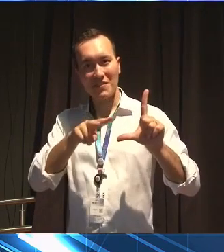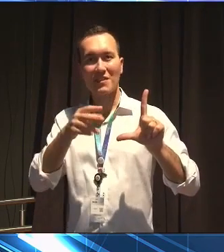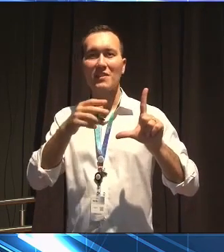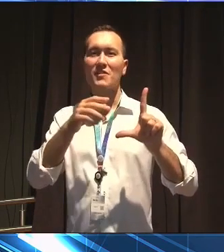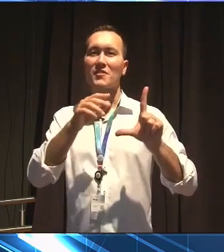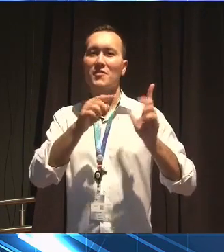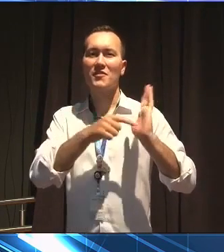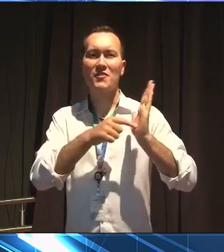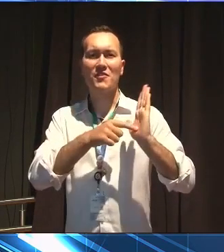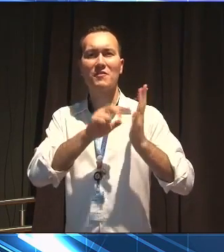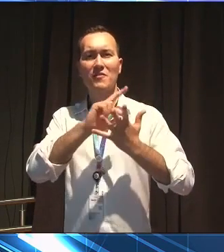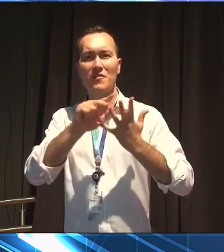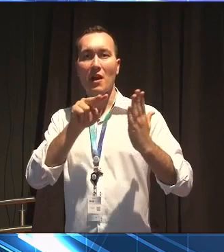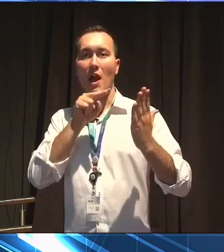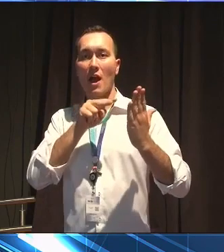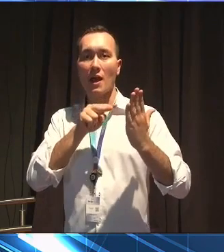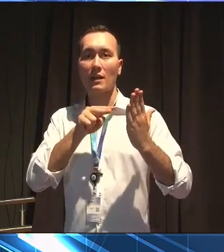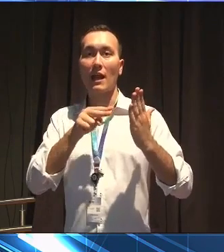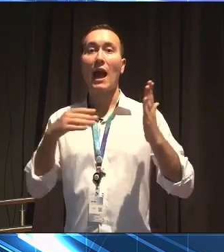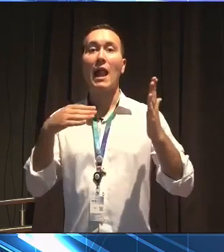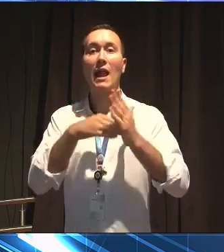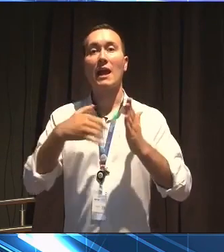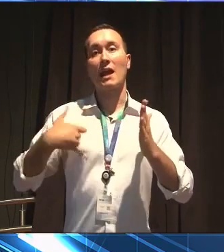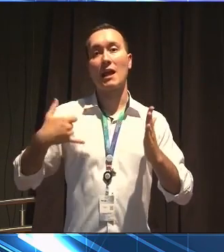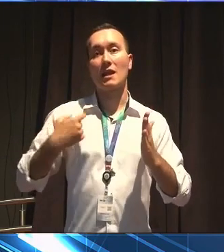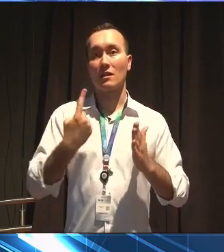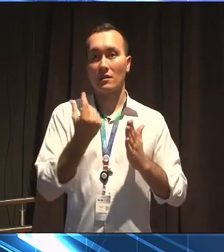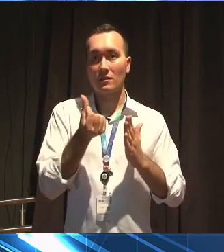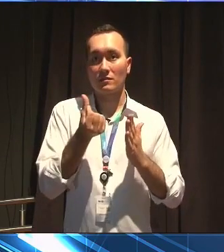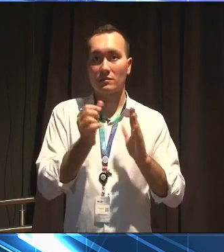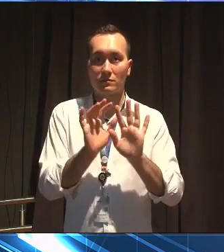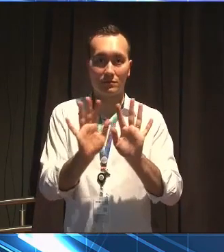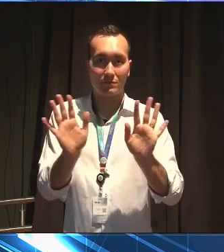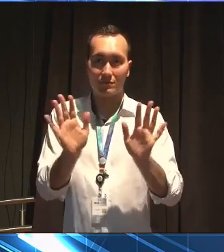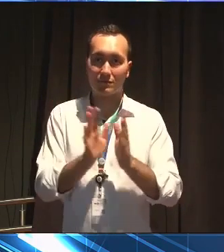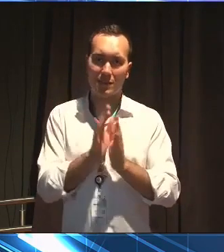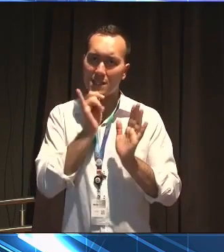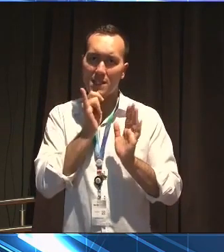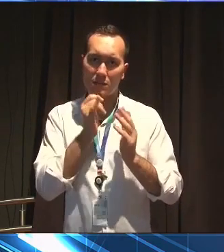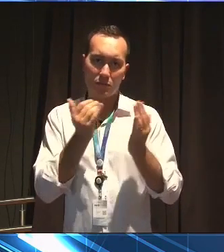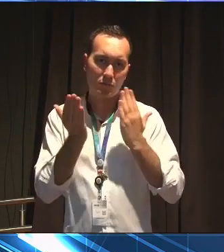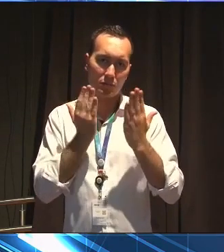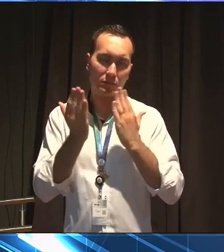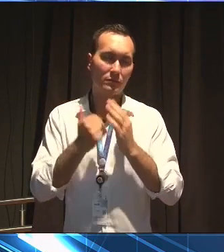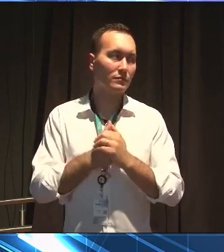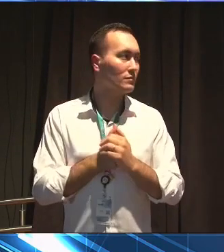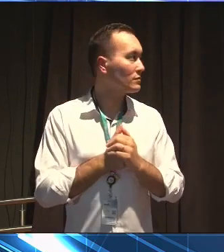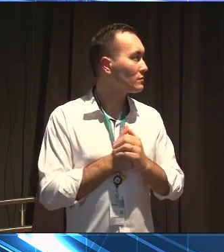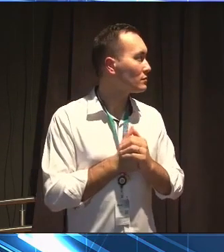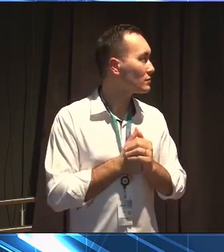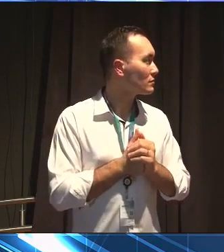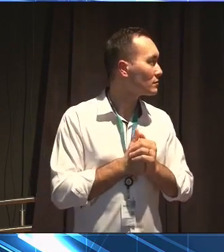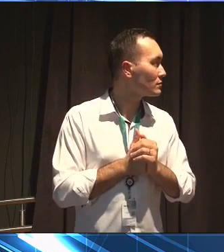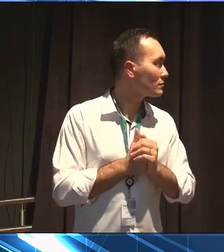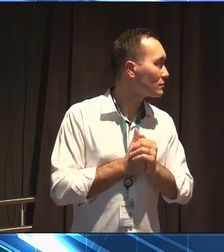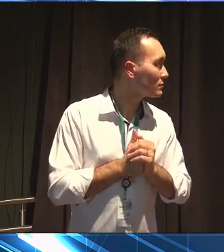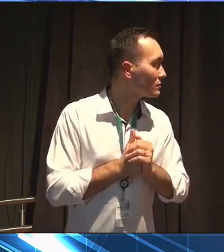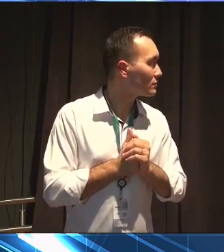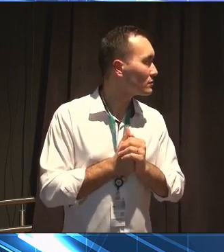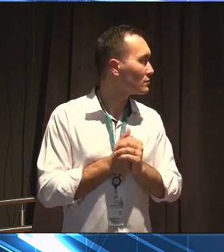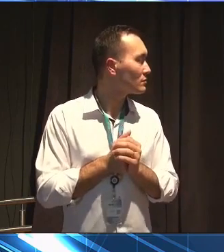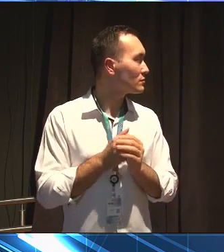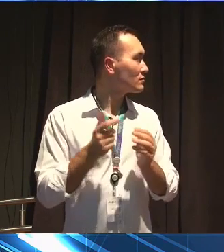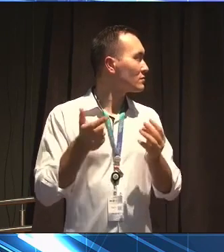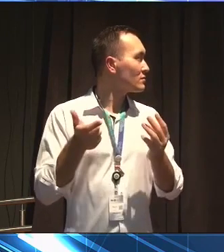Não que o Netflix seja exatamente assim, mas para ilustrar para a gente. O policy-based já é uma mistura, ele é uma evolução. Então,